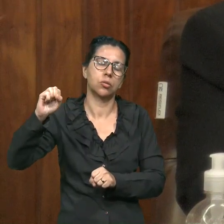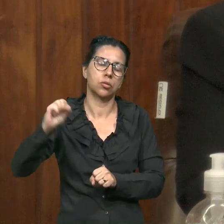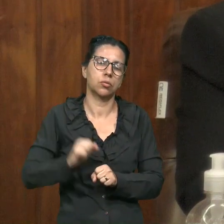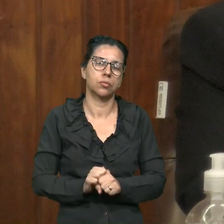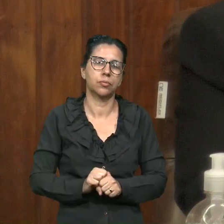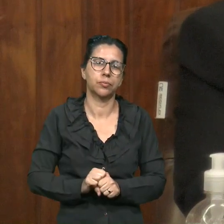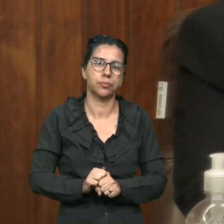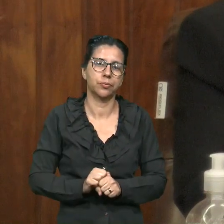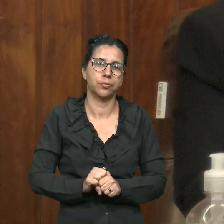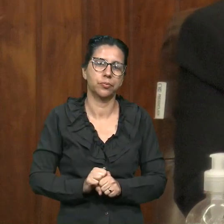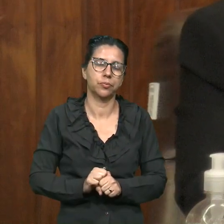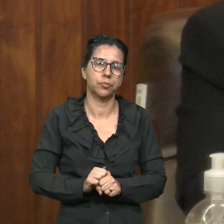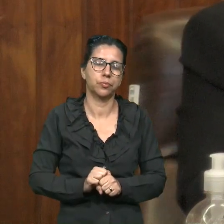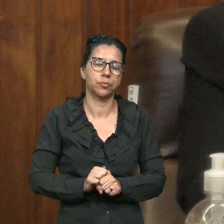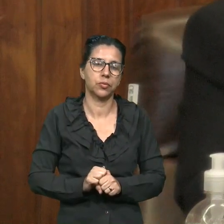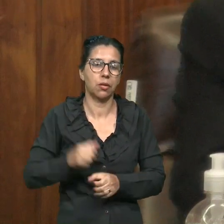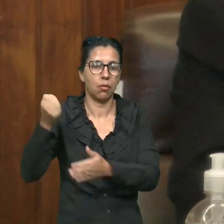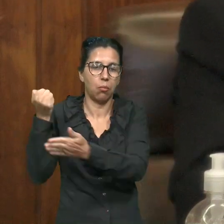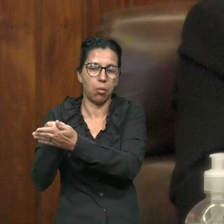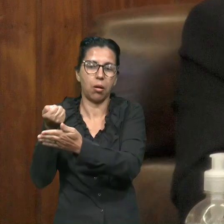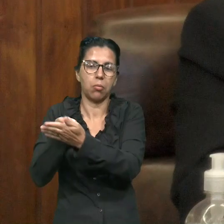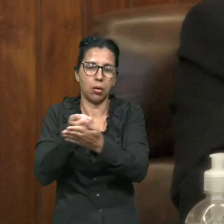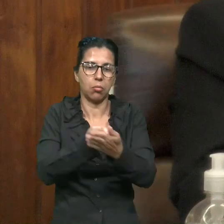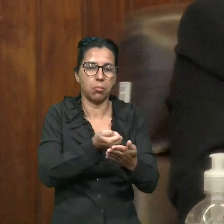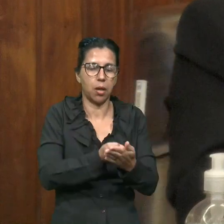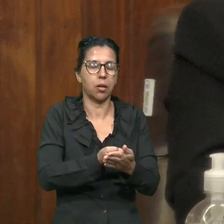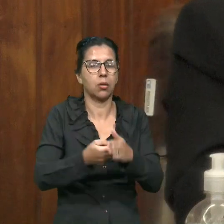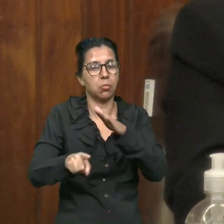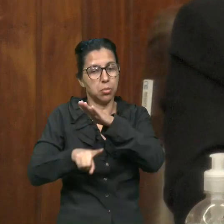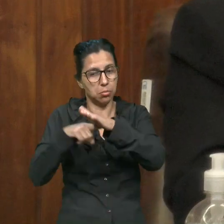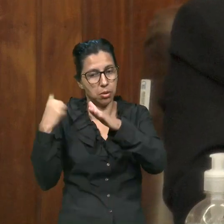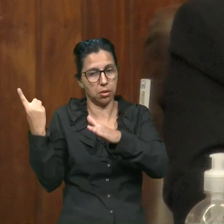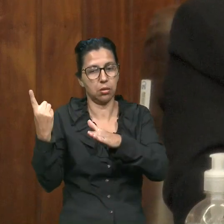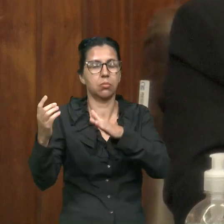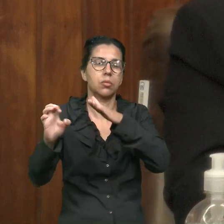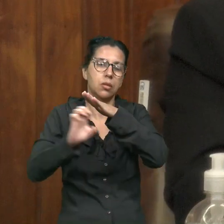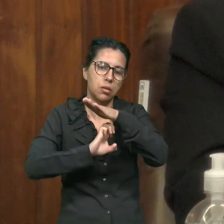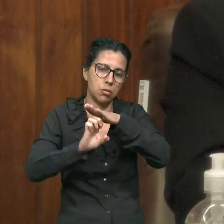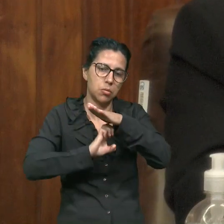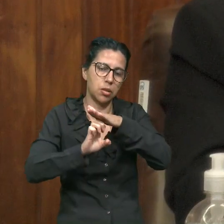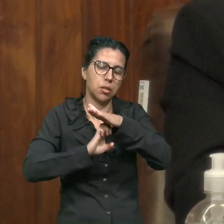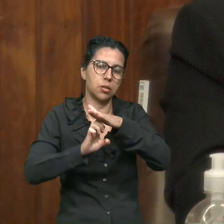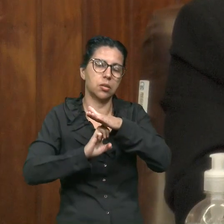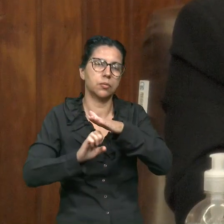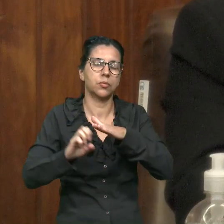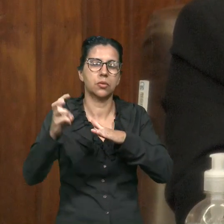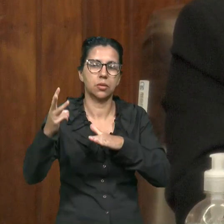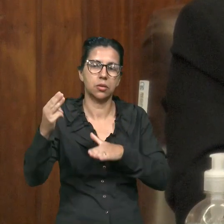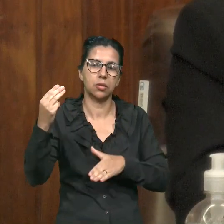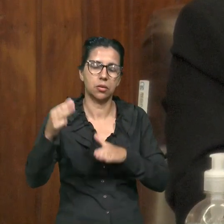R$ 1.770.822,58. Pagos à primeira colocada, que torna as propostas dos demais participantes,